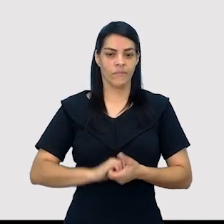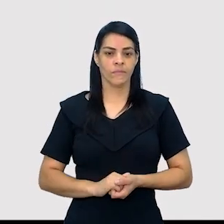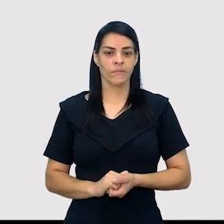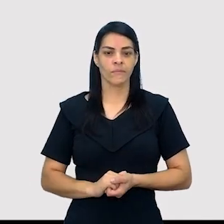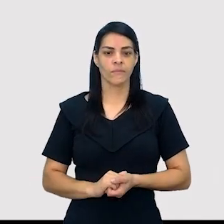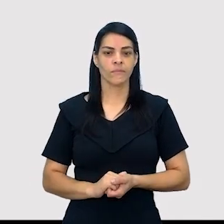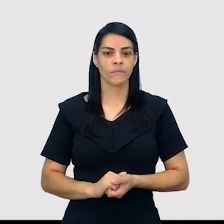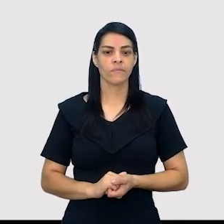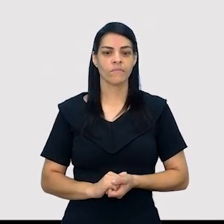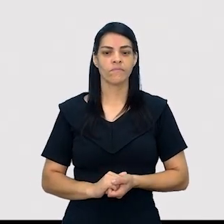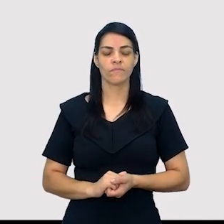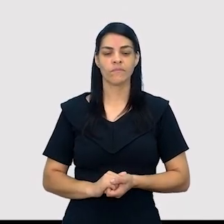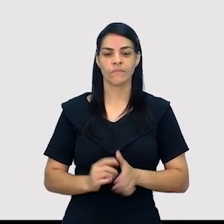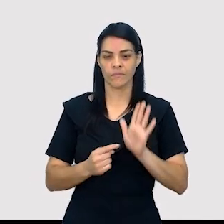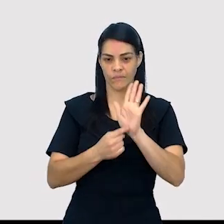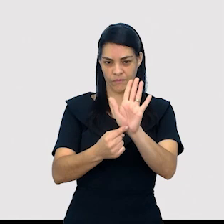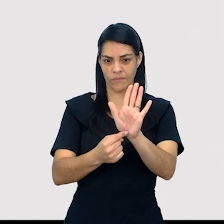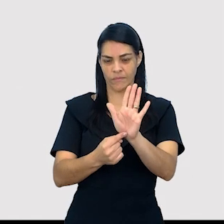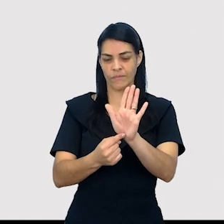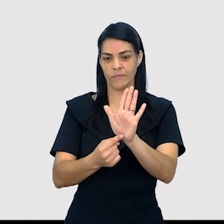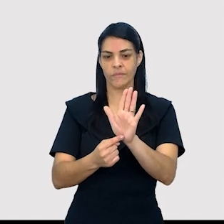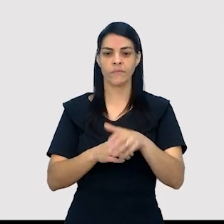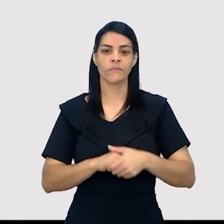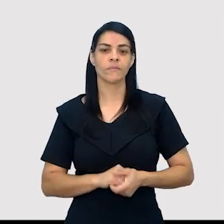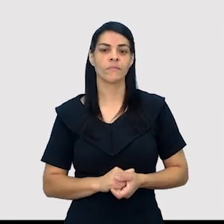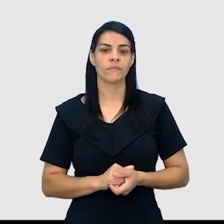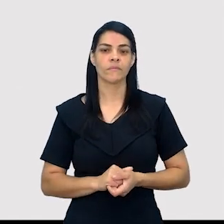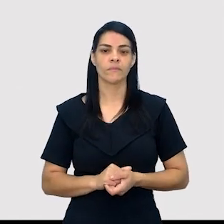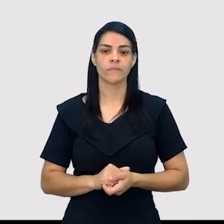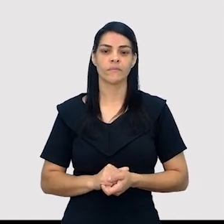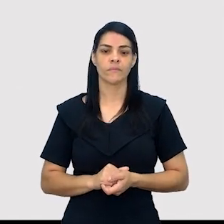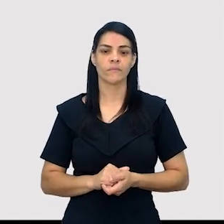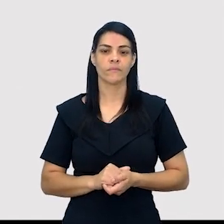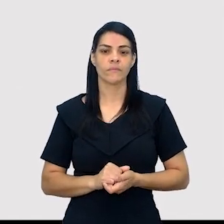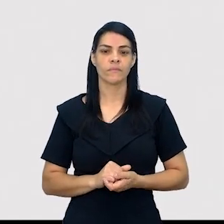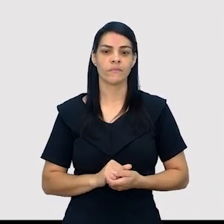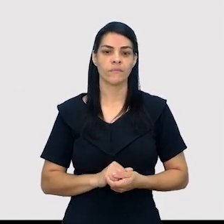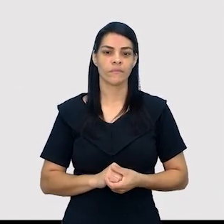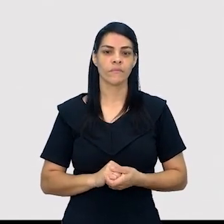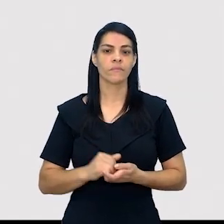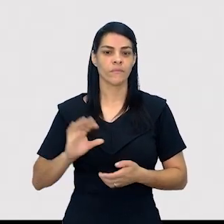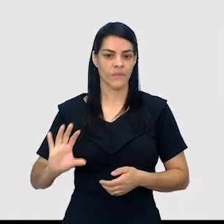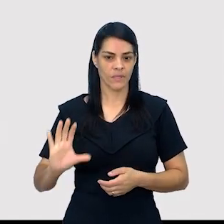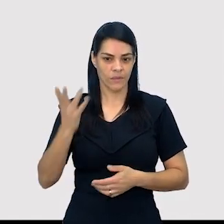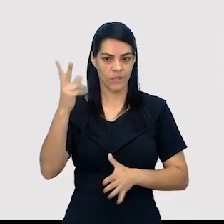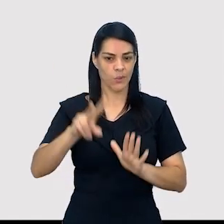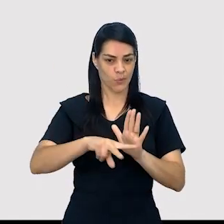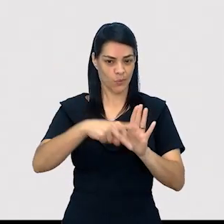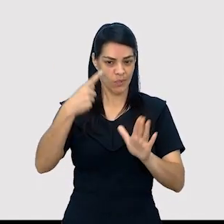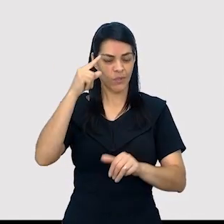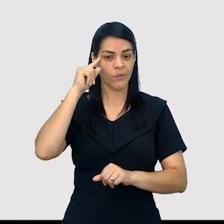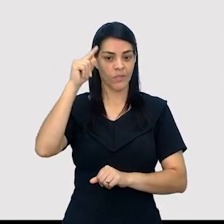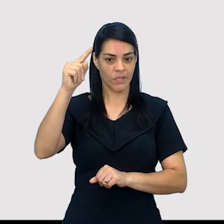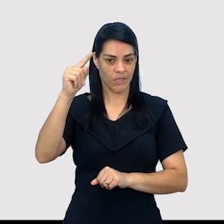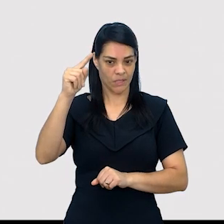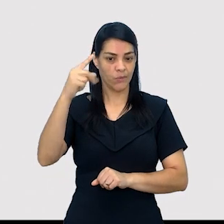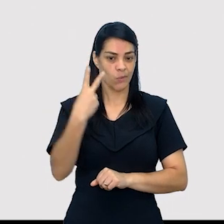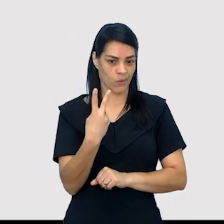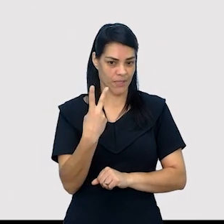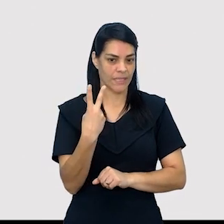essa é a carinha da prova para baixar e aí ela aconteceu mesmo no segundo dia tá que dia